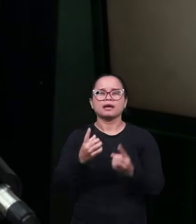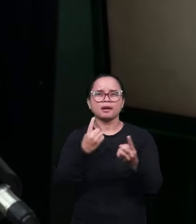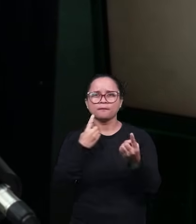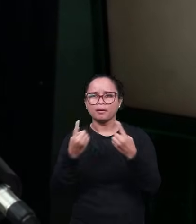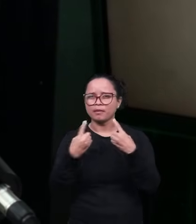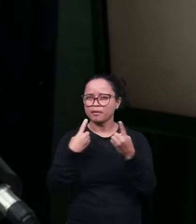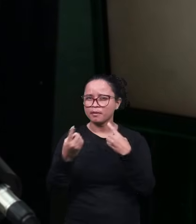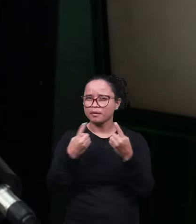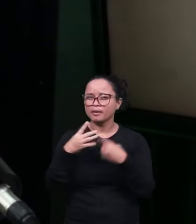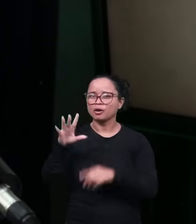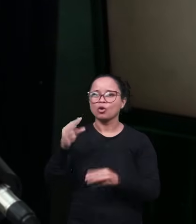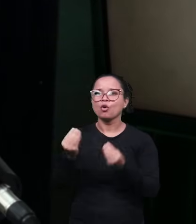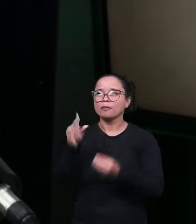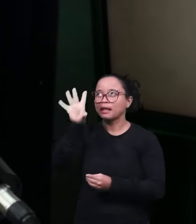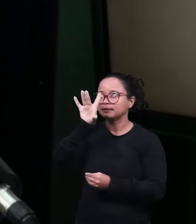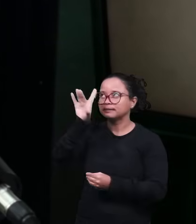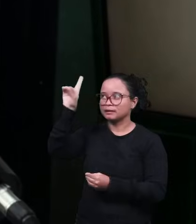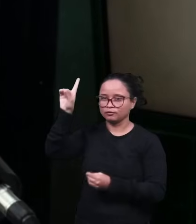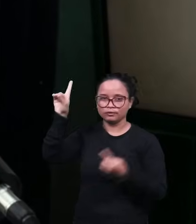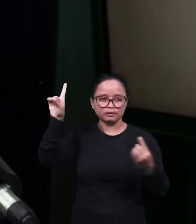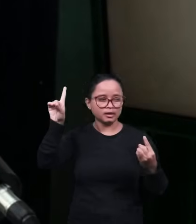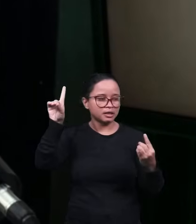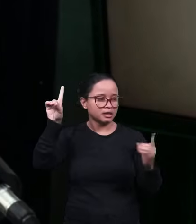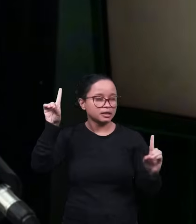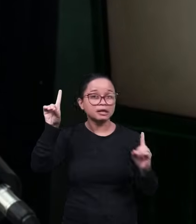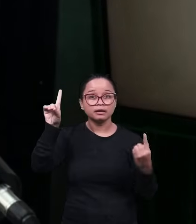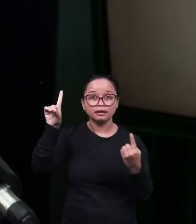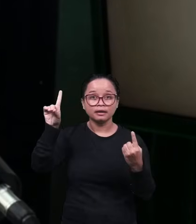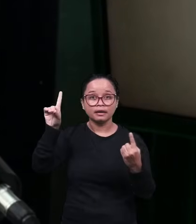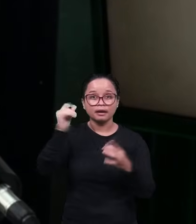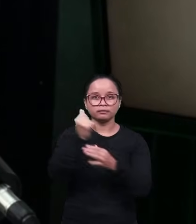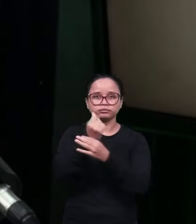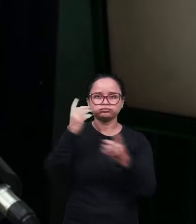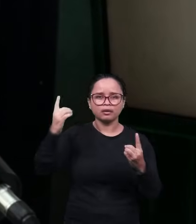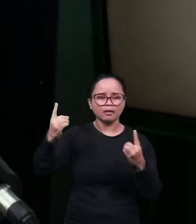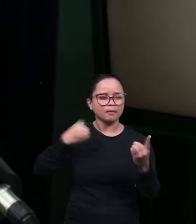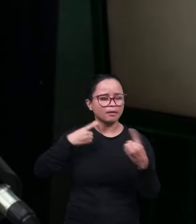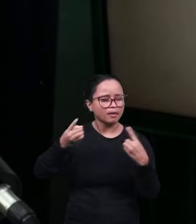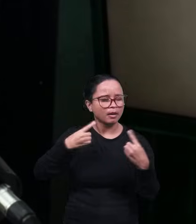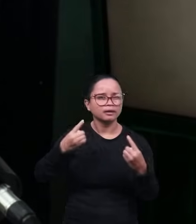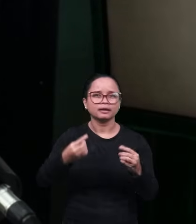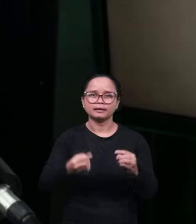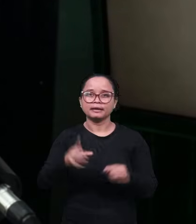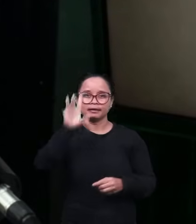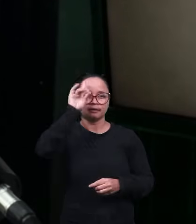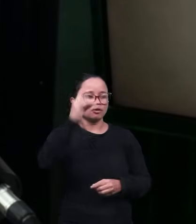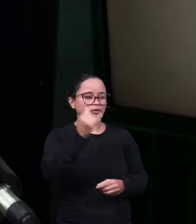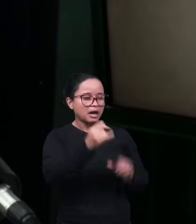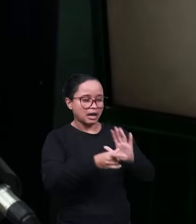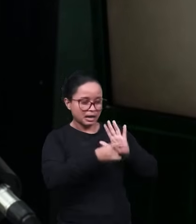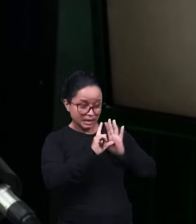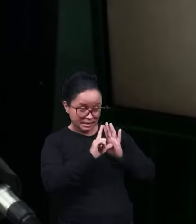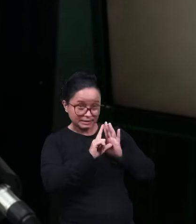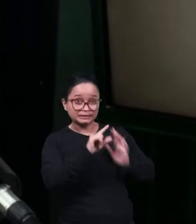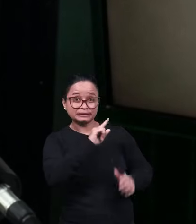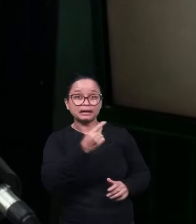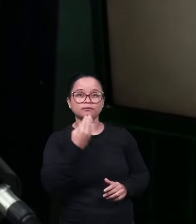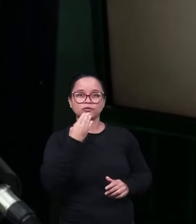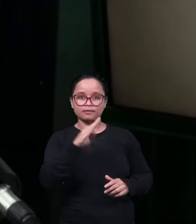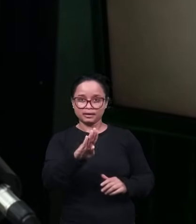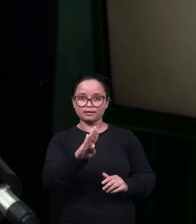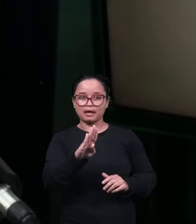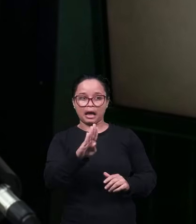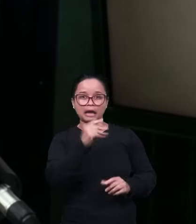entre Deus e Abrão. Deus ele começa, antes de proferir ali a promessa a Abraão no versículo